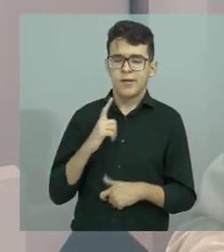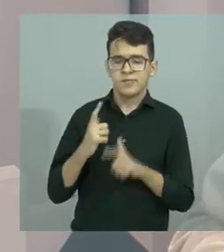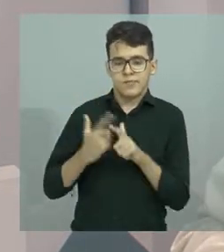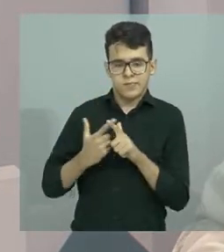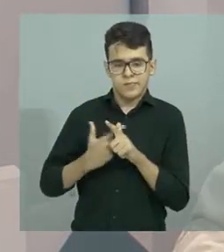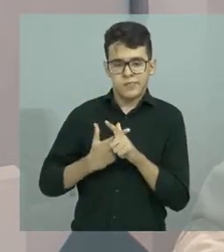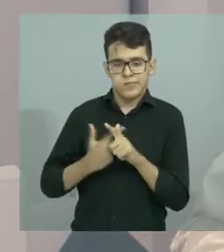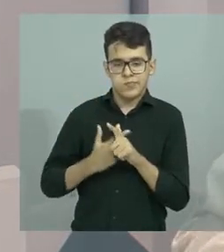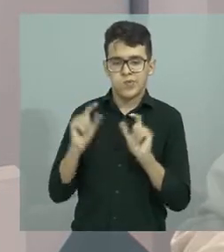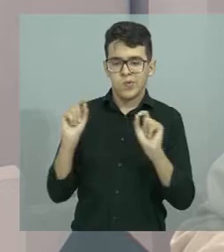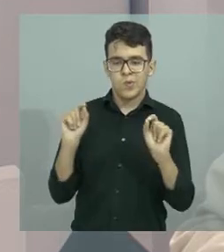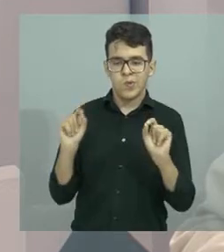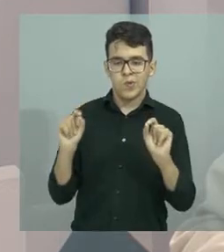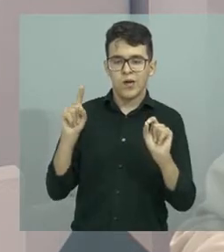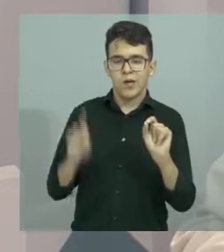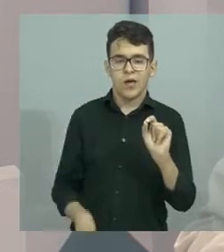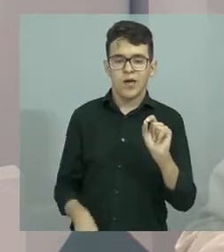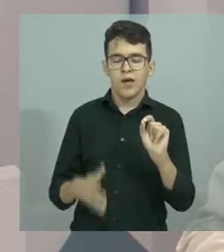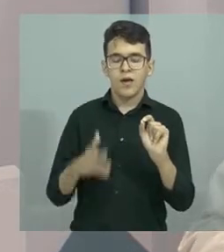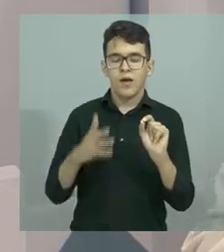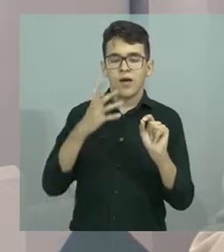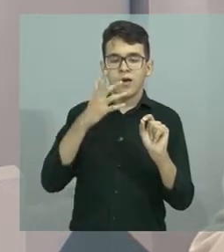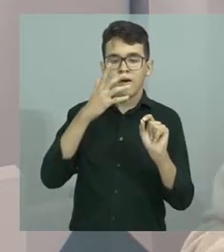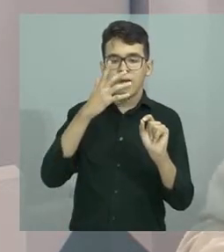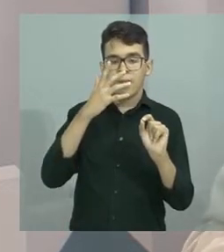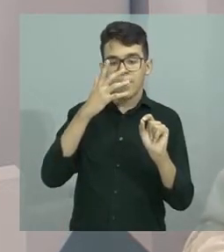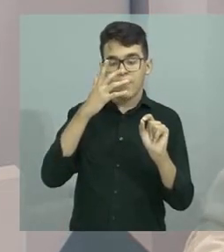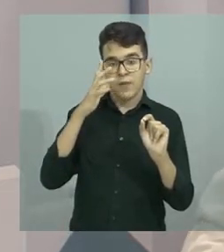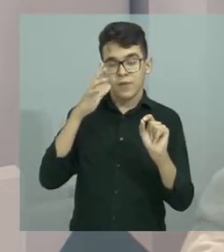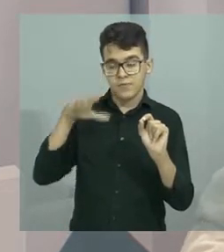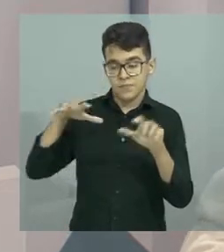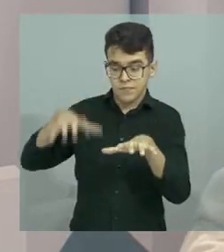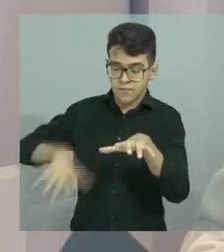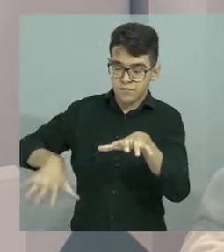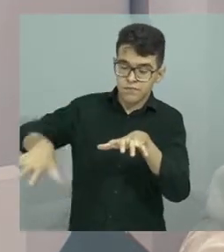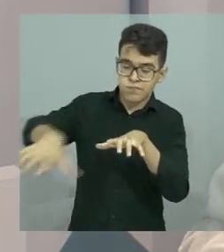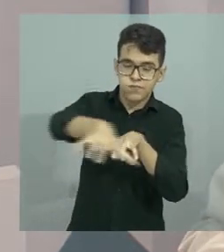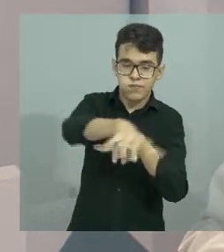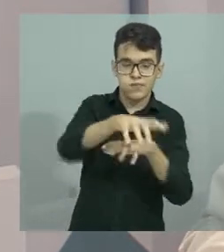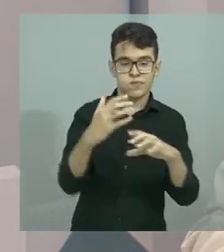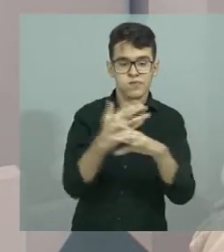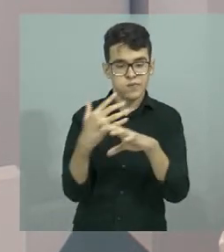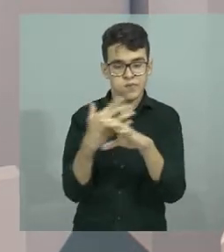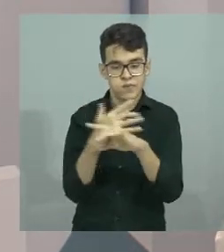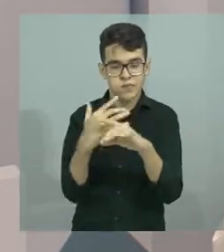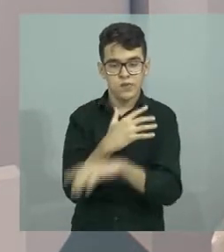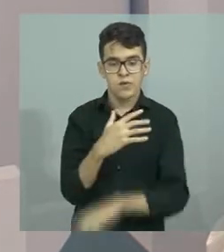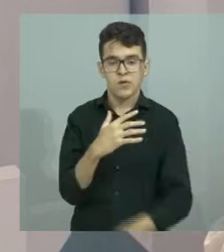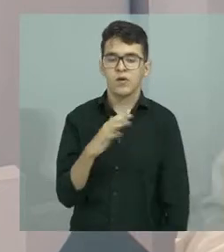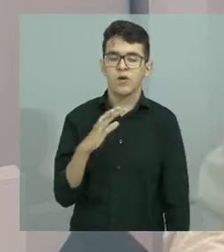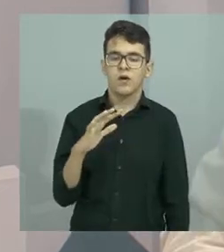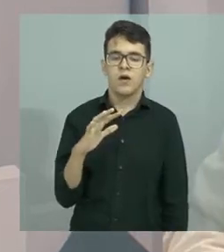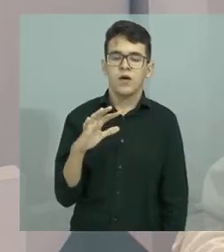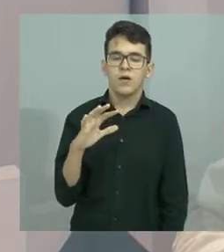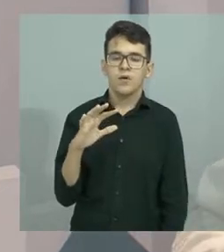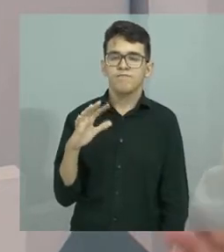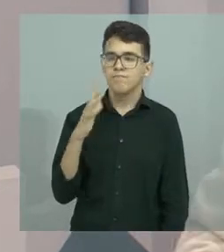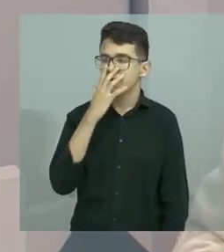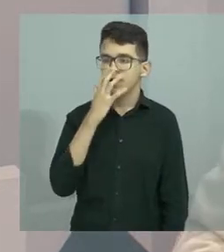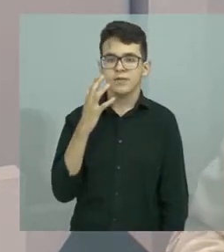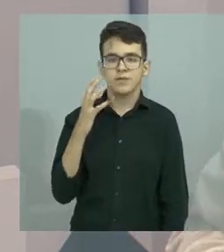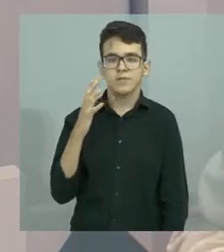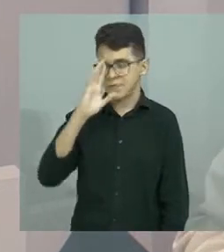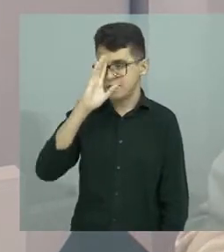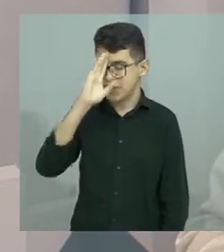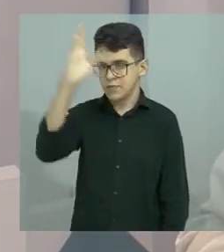a demanda que existe hoje dos demais municípios, independente de ser da região metropolitana, sobre Fortaleza. Hoje essa é